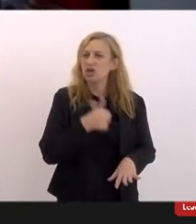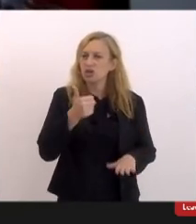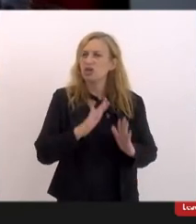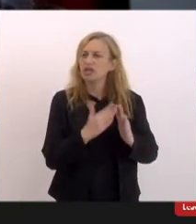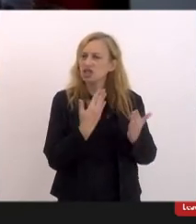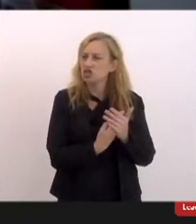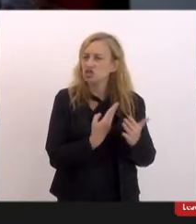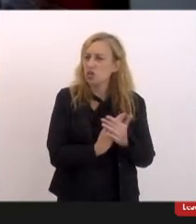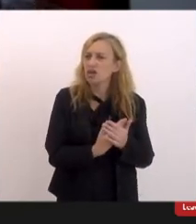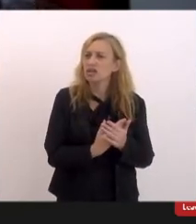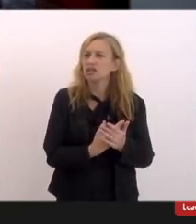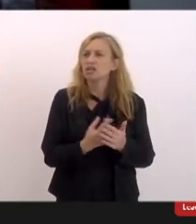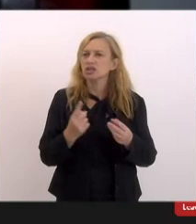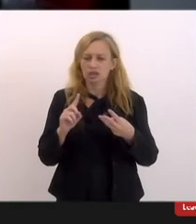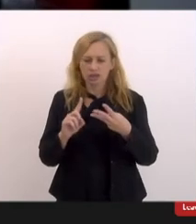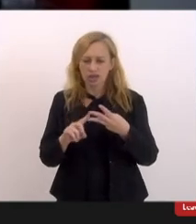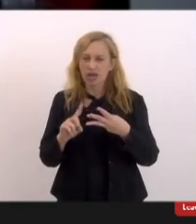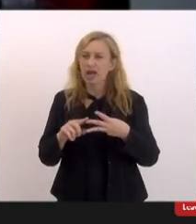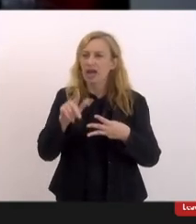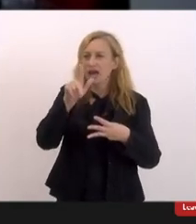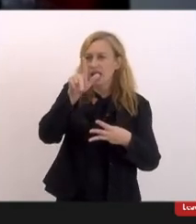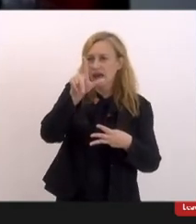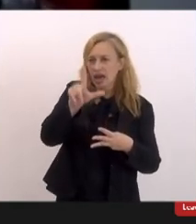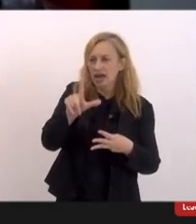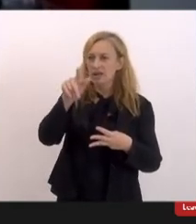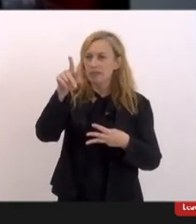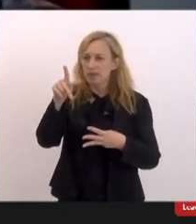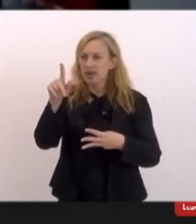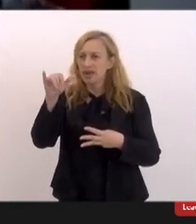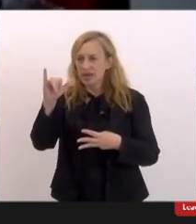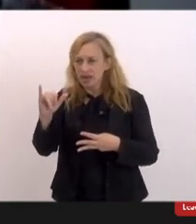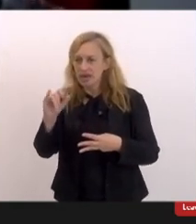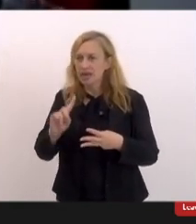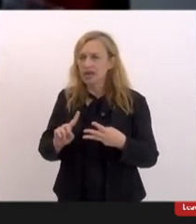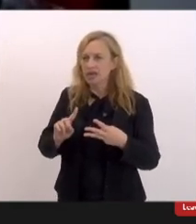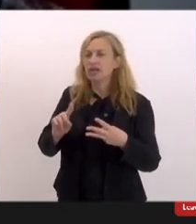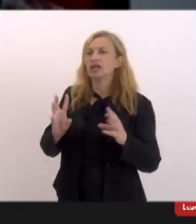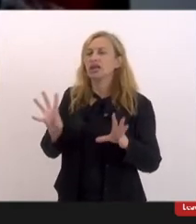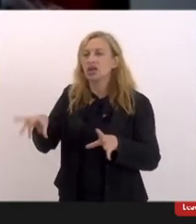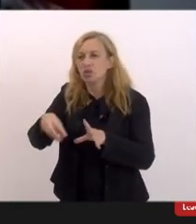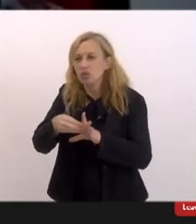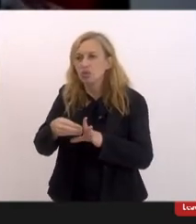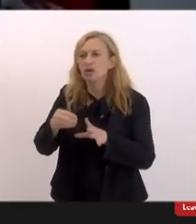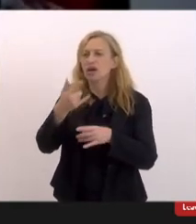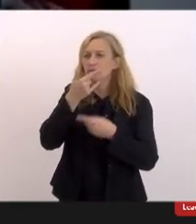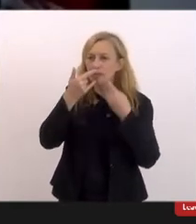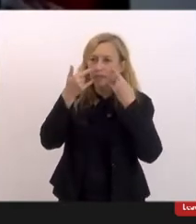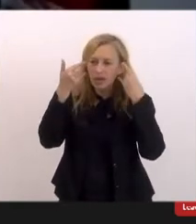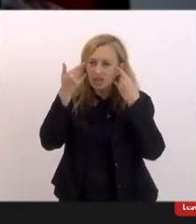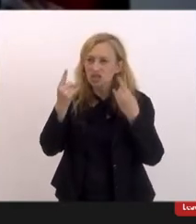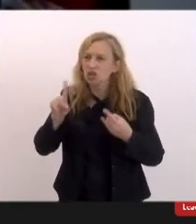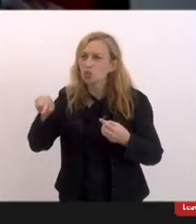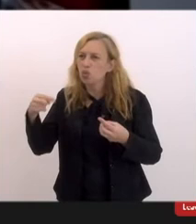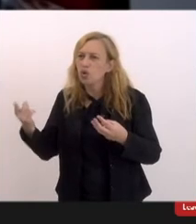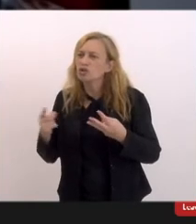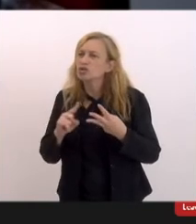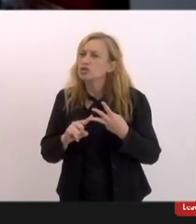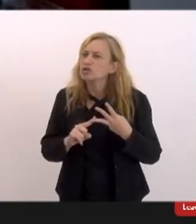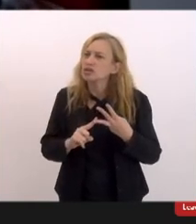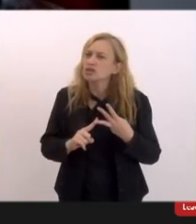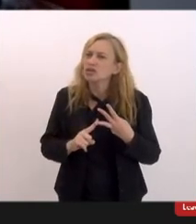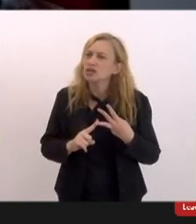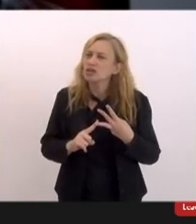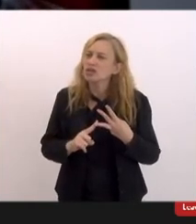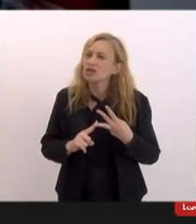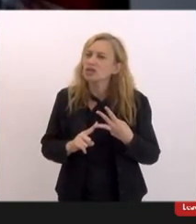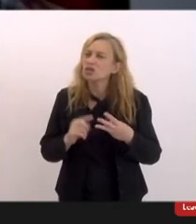entenda. Uma para EPI, compra de equipamentos, e aí inclui a máscara. E o outro de a questão